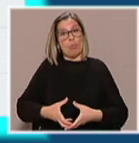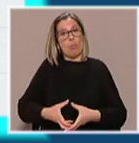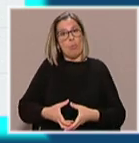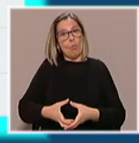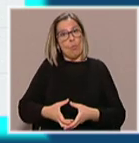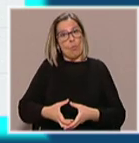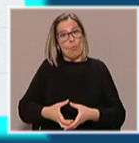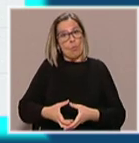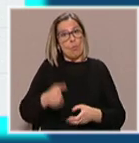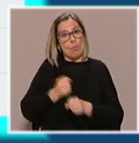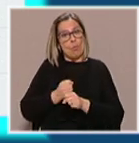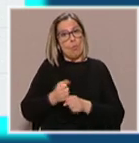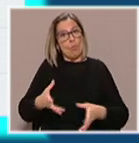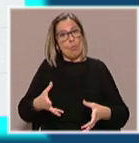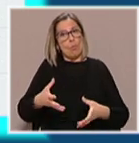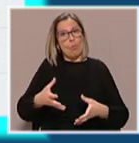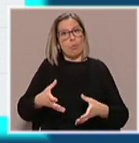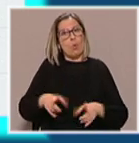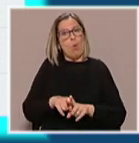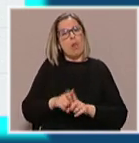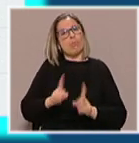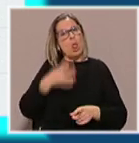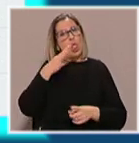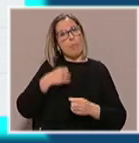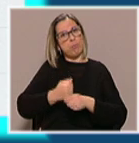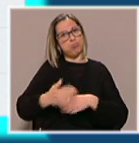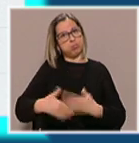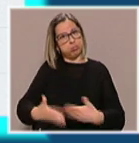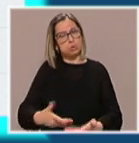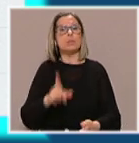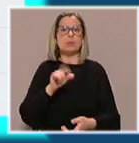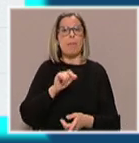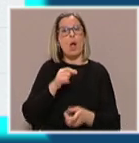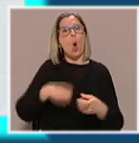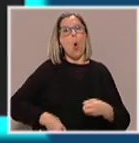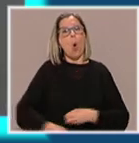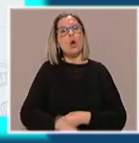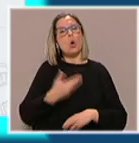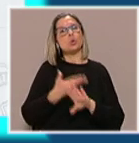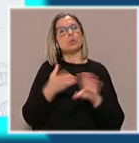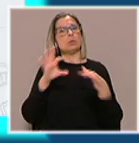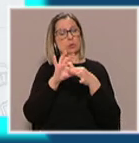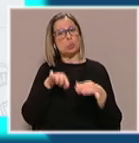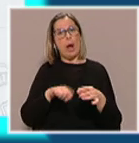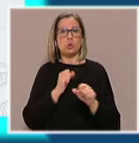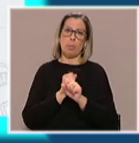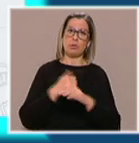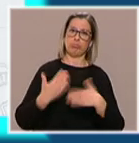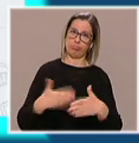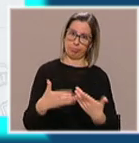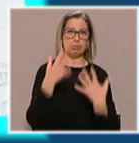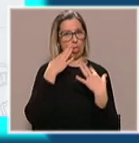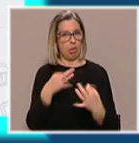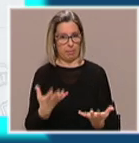dos nossos órgãos sexuais é estimulada. Então conseguimos perceber desta forma que ambos os